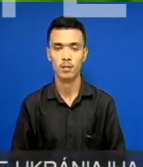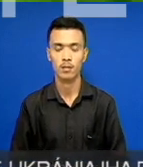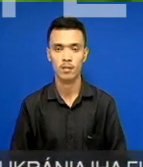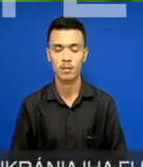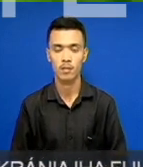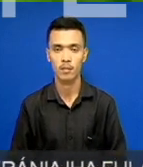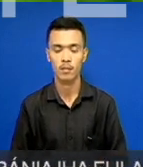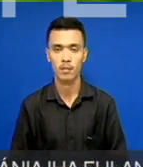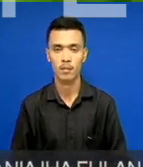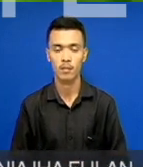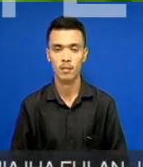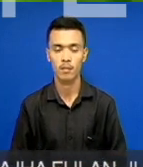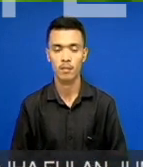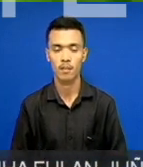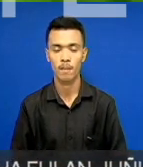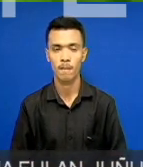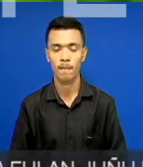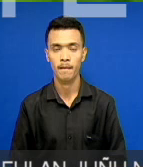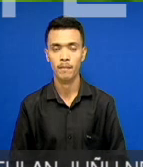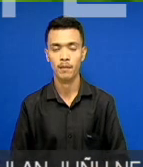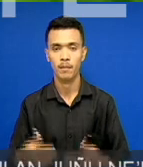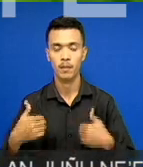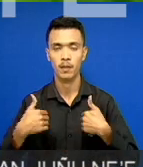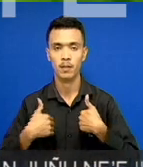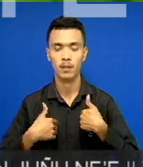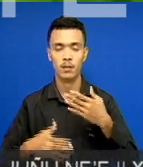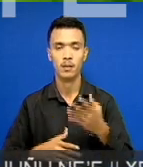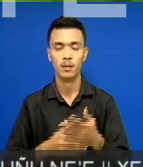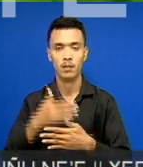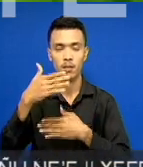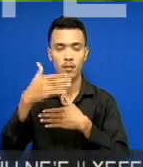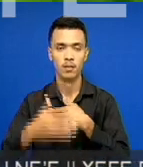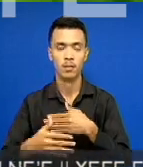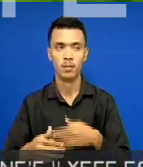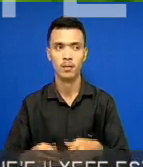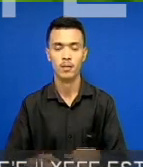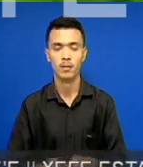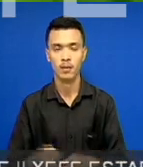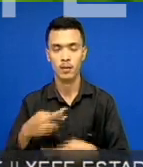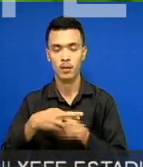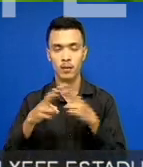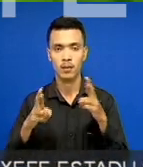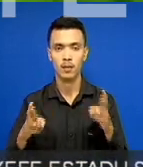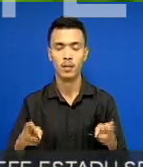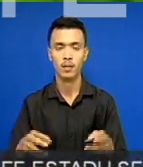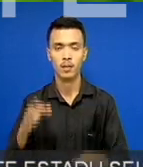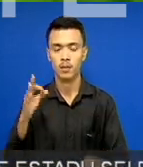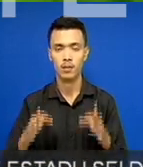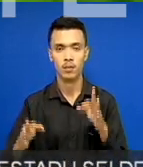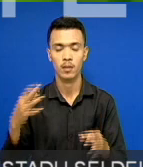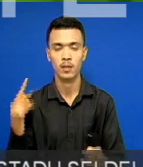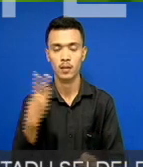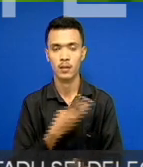a paciência, era uma ser que nem bem, mas e a parte livre do si, o si, be. Sala ser nem então. E de nem aqui está